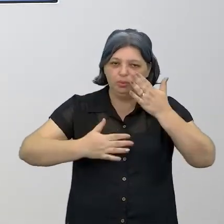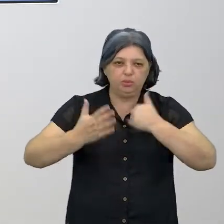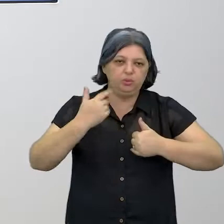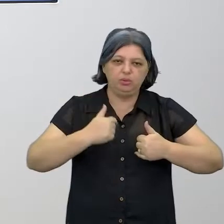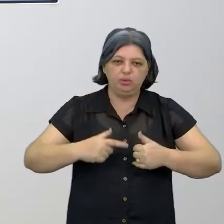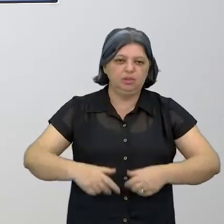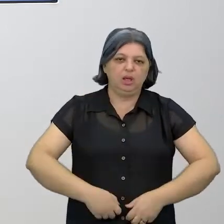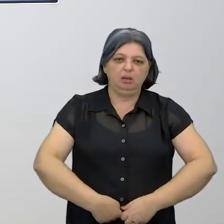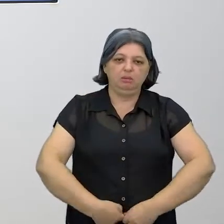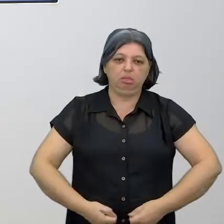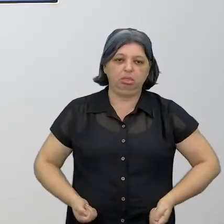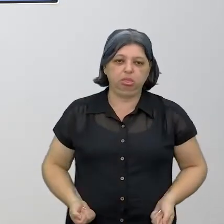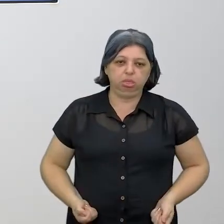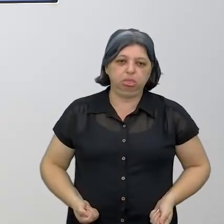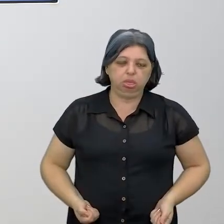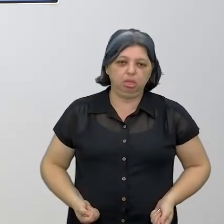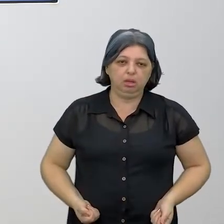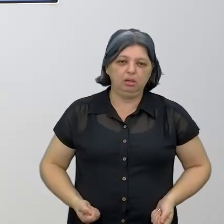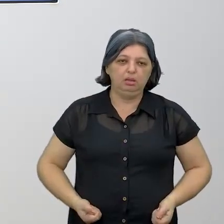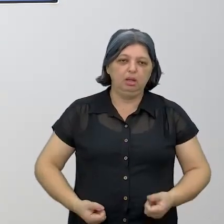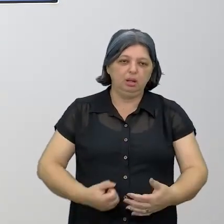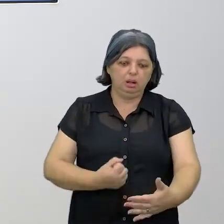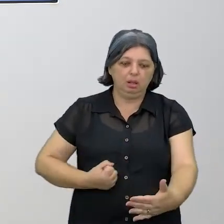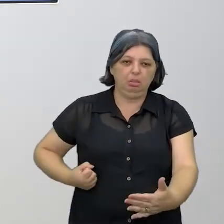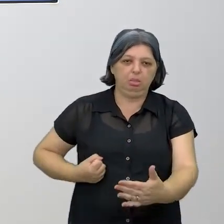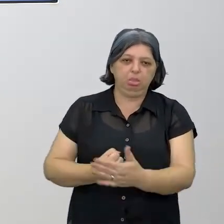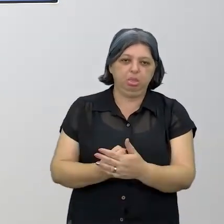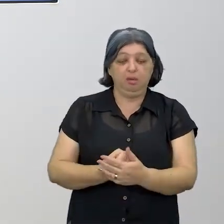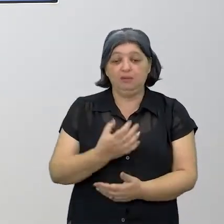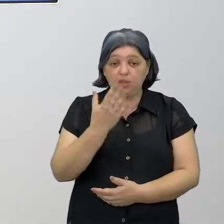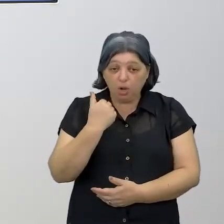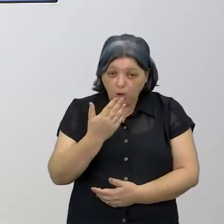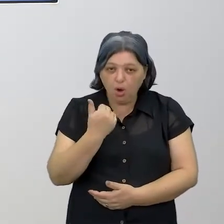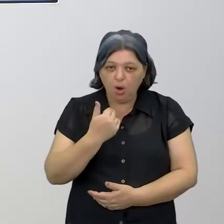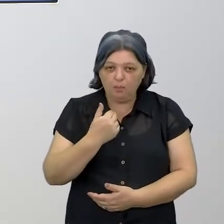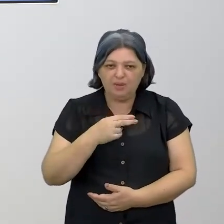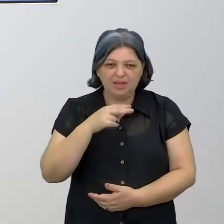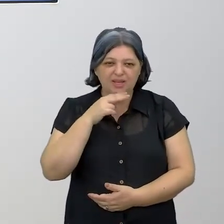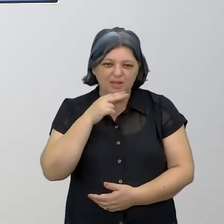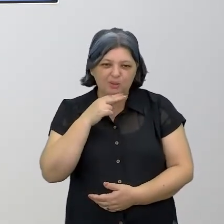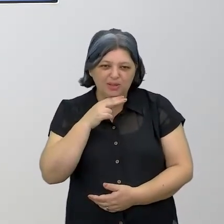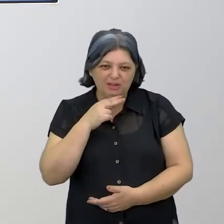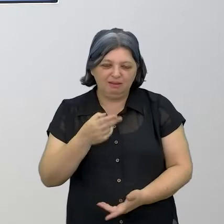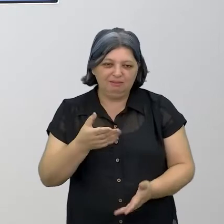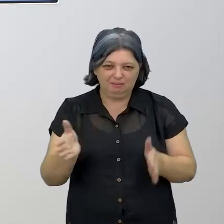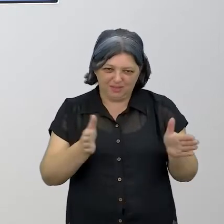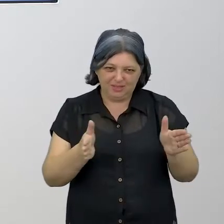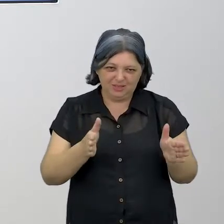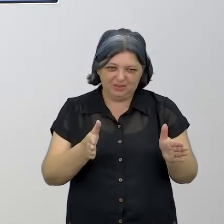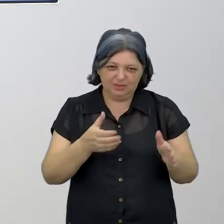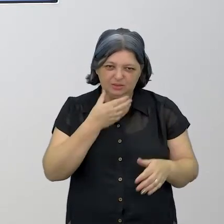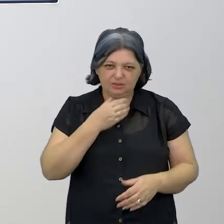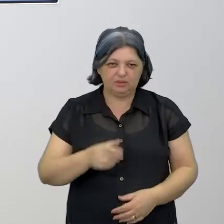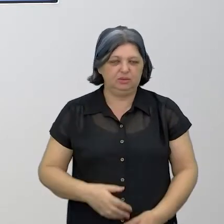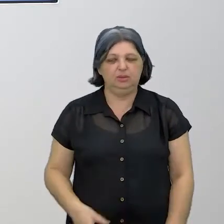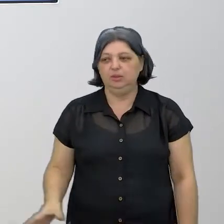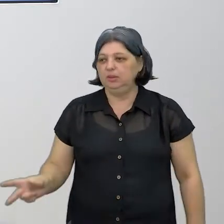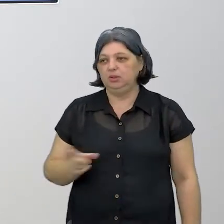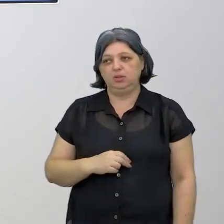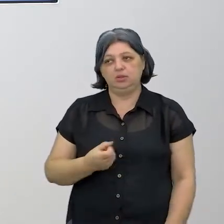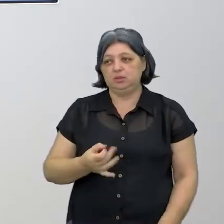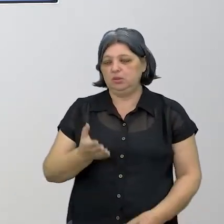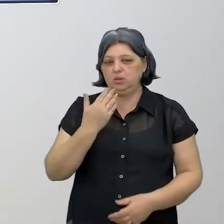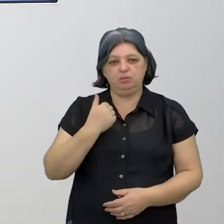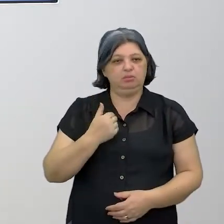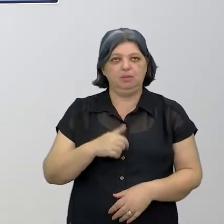abre a calça, assim. Tipo ceia de Natal, que você termina a ceia, abre a calça e fica tipo, nossa senhora, se comer mais alguma coisa eu vou